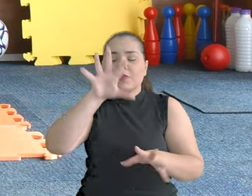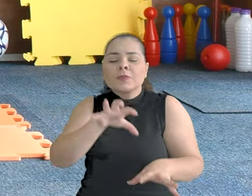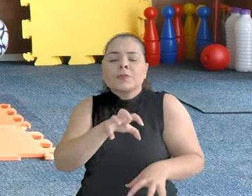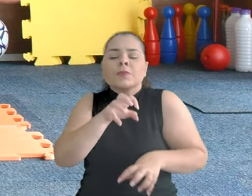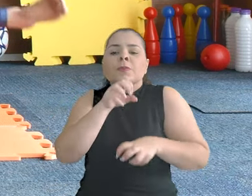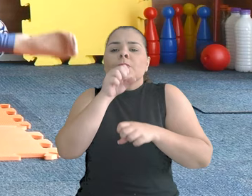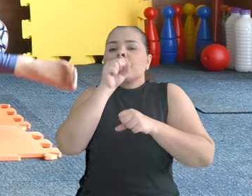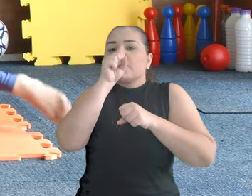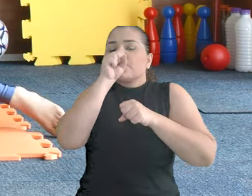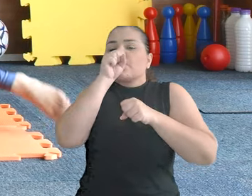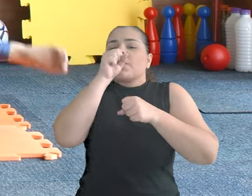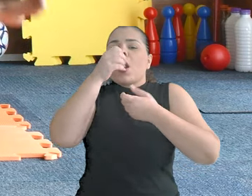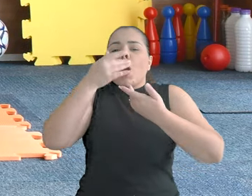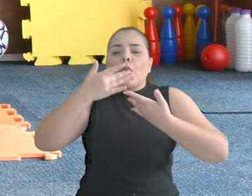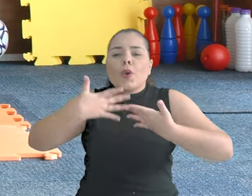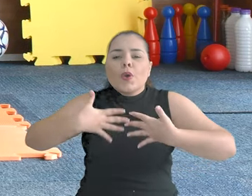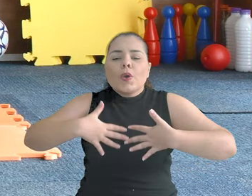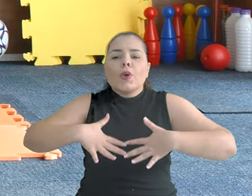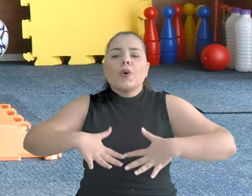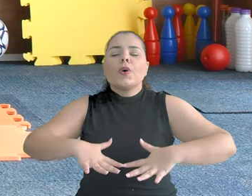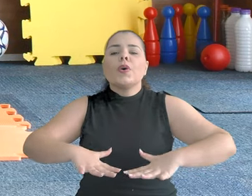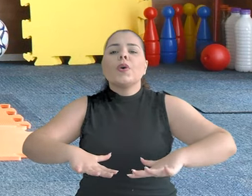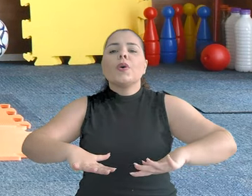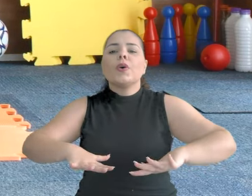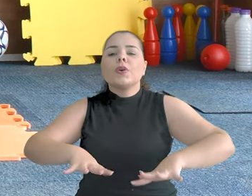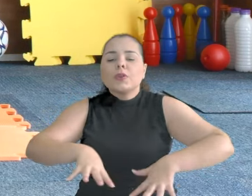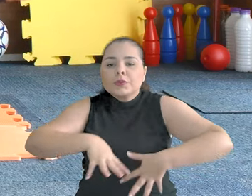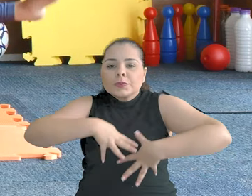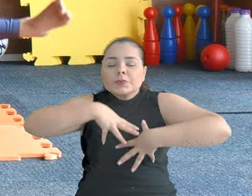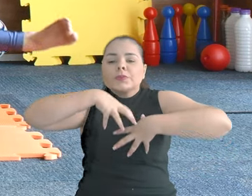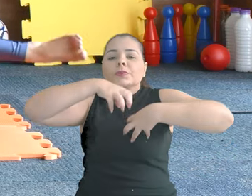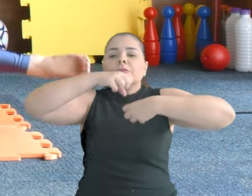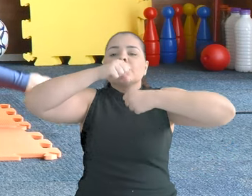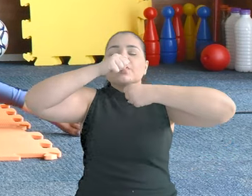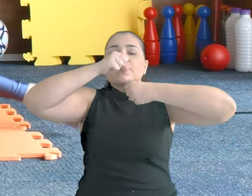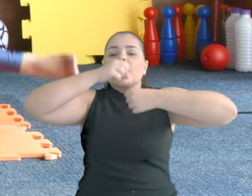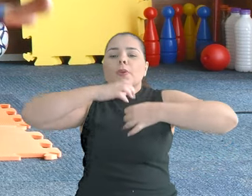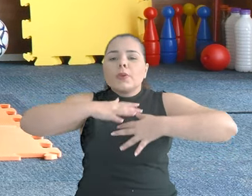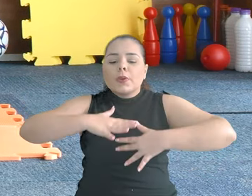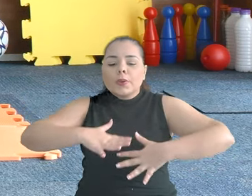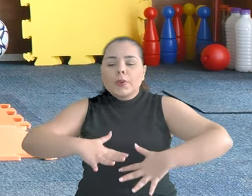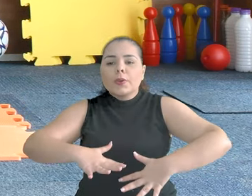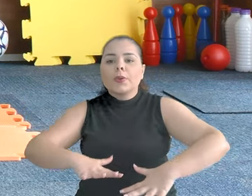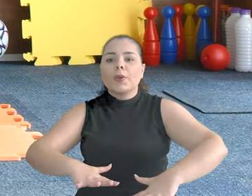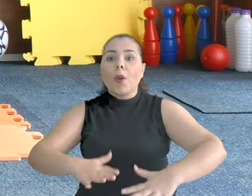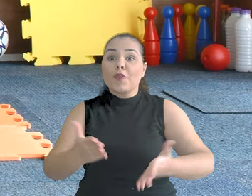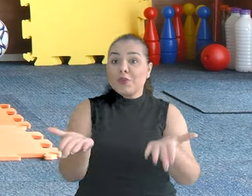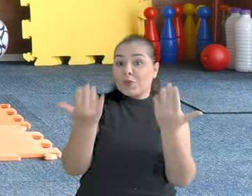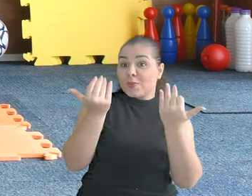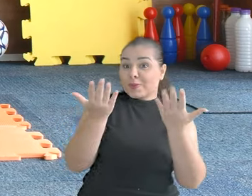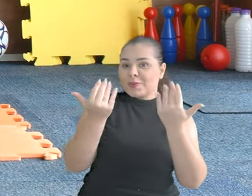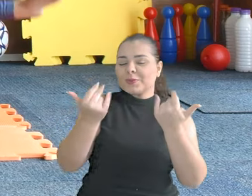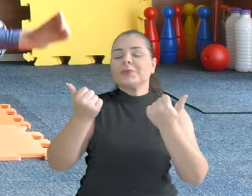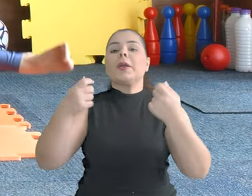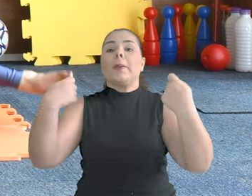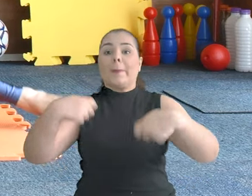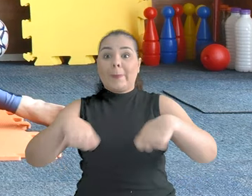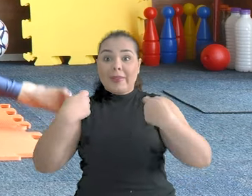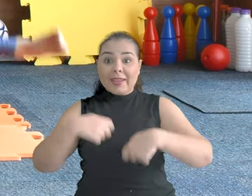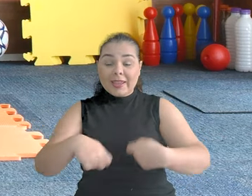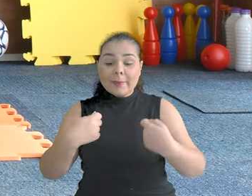respirando sem bloquear a respiração diga e tudo